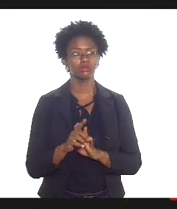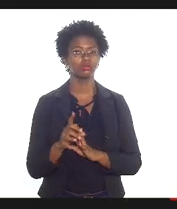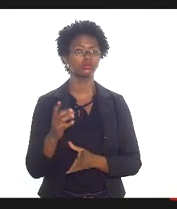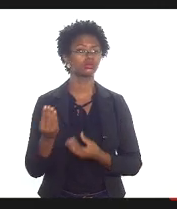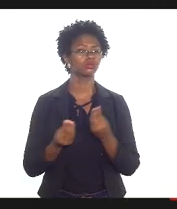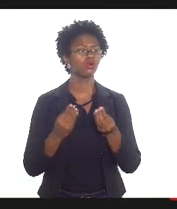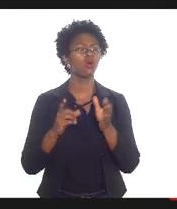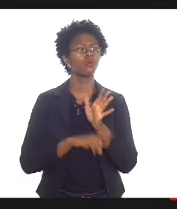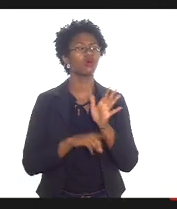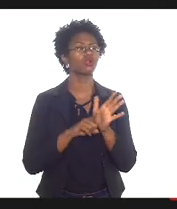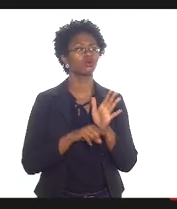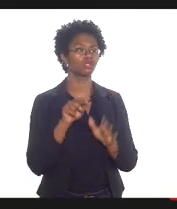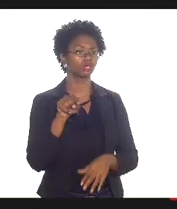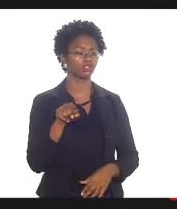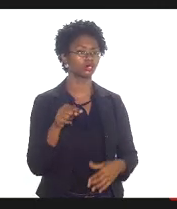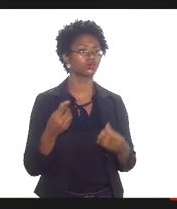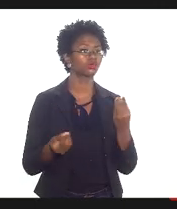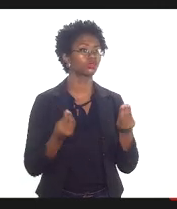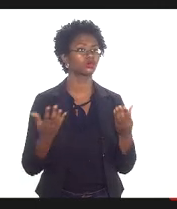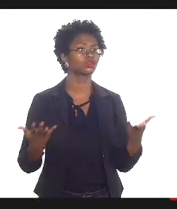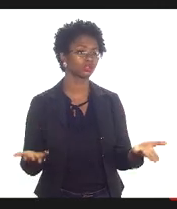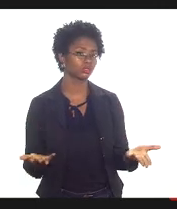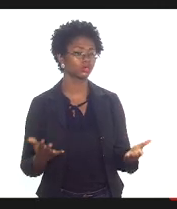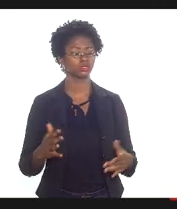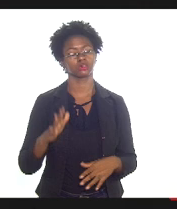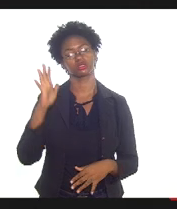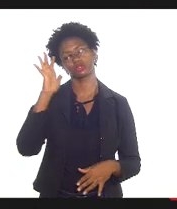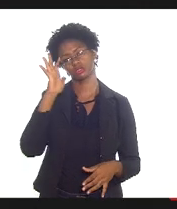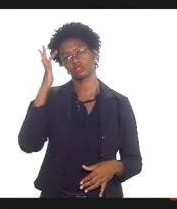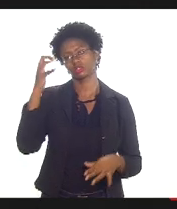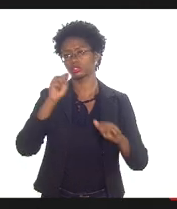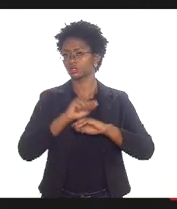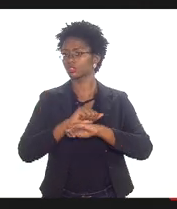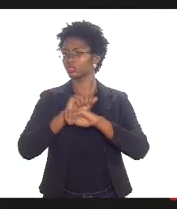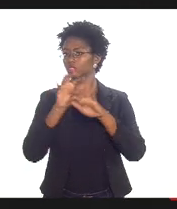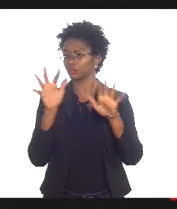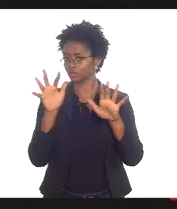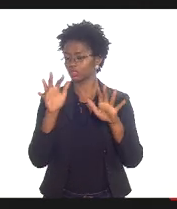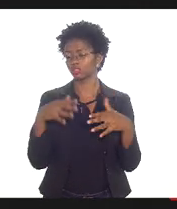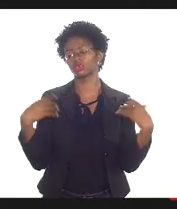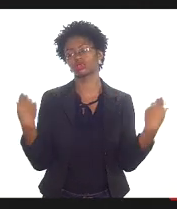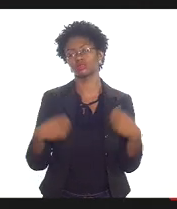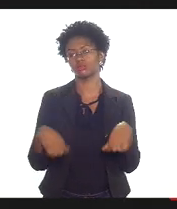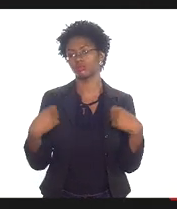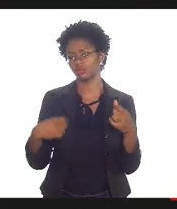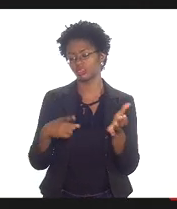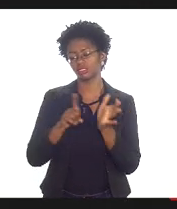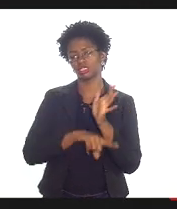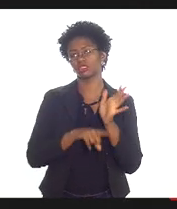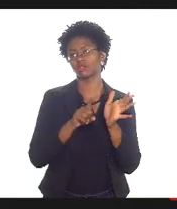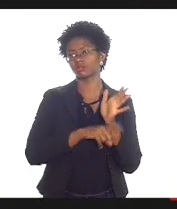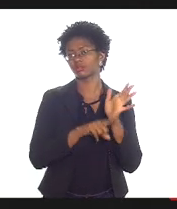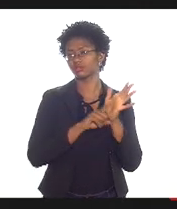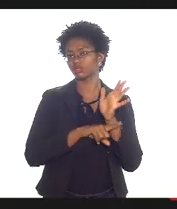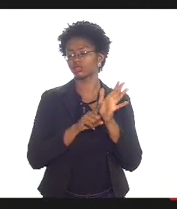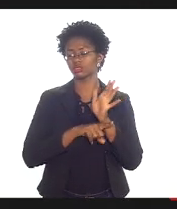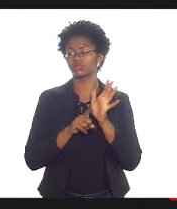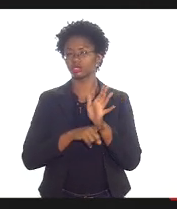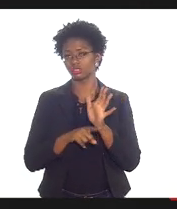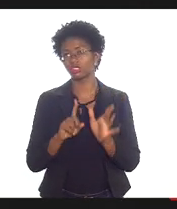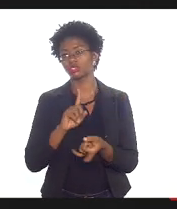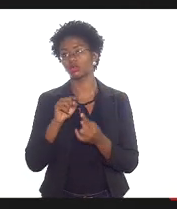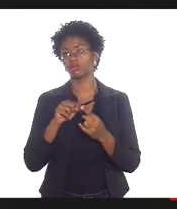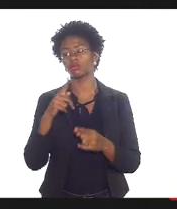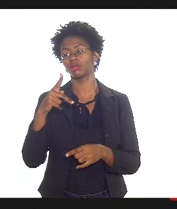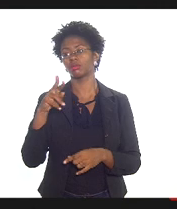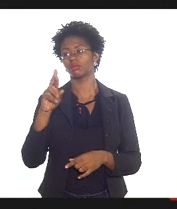isso. Né? E a resolução ela é muito clara. Precisa ser abatido na prorrata da produção